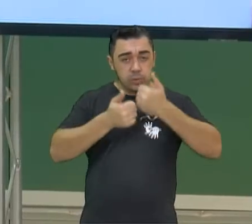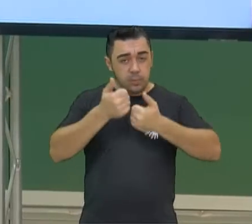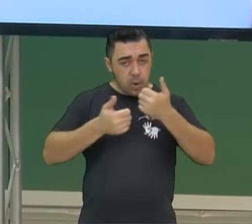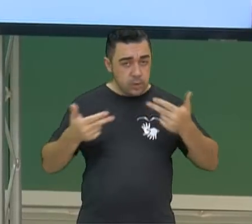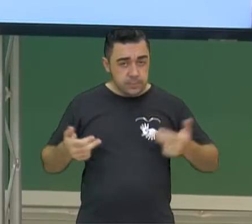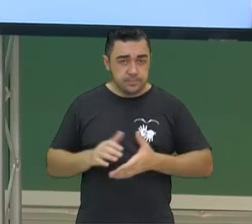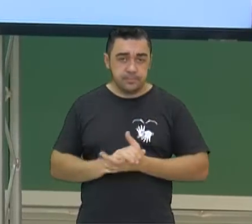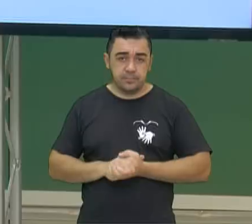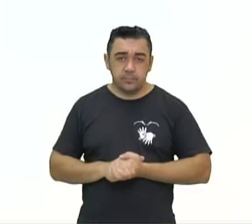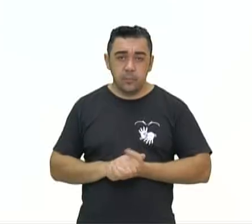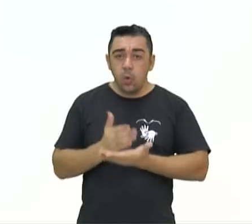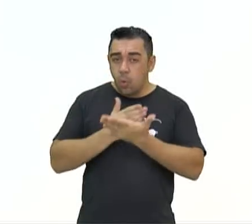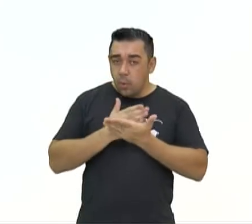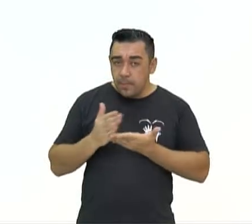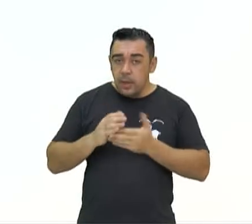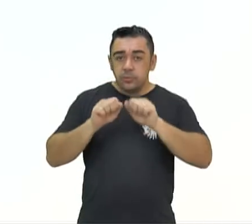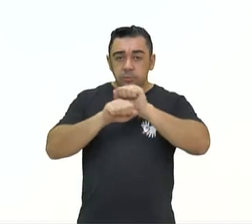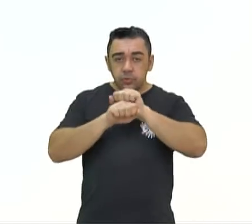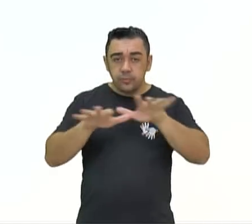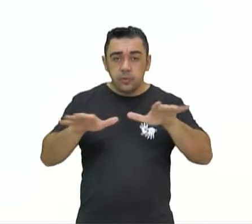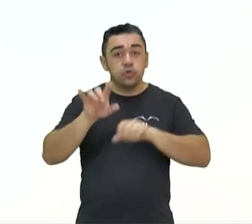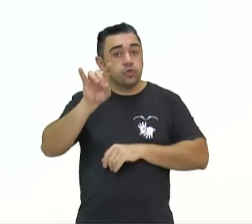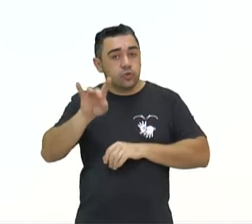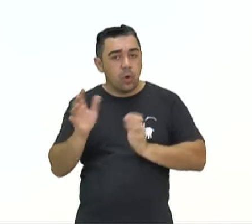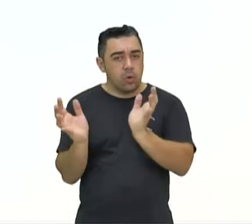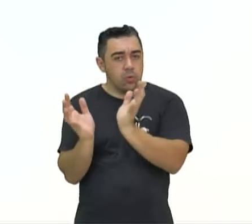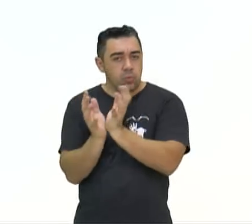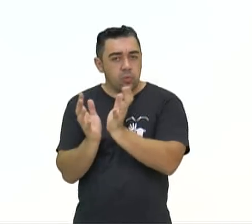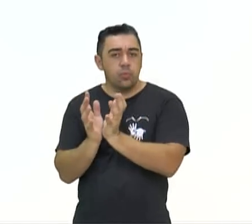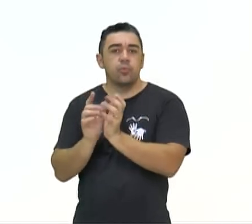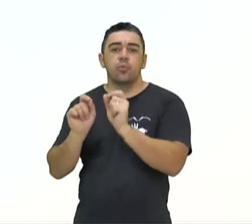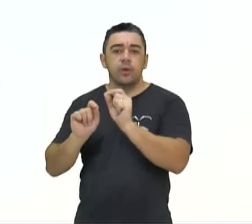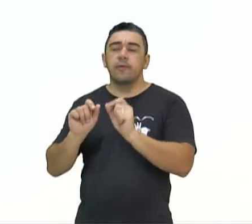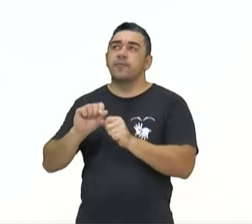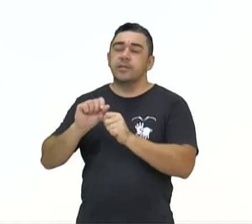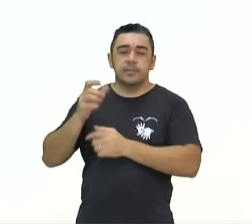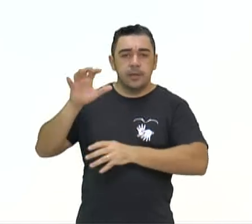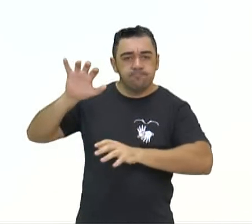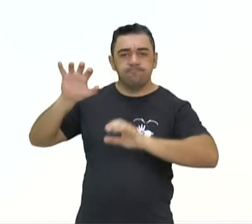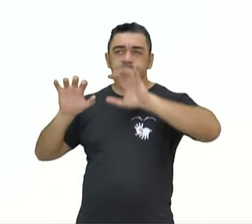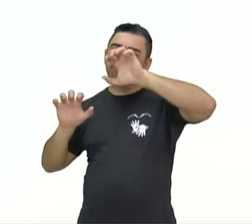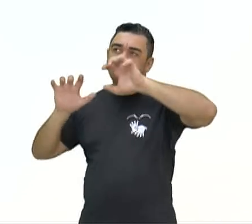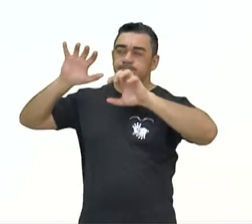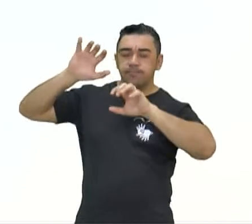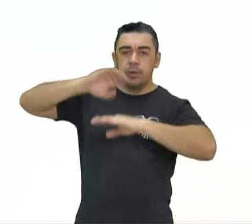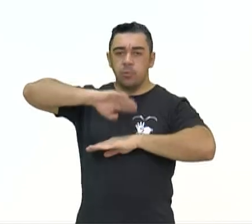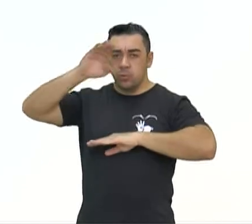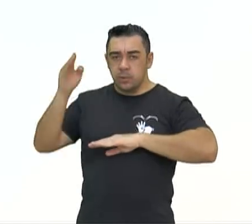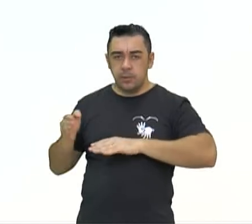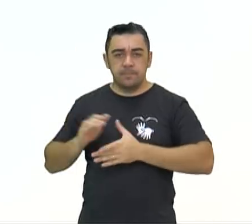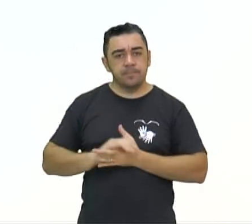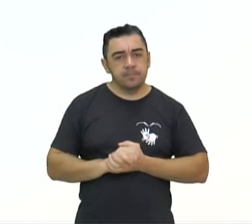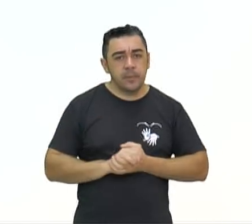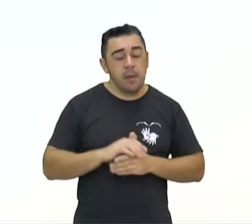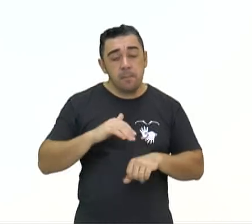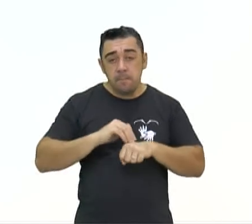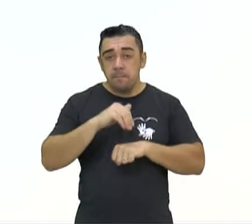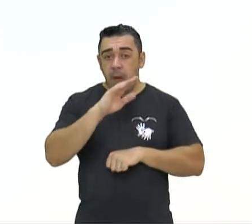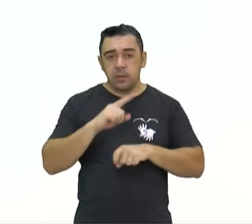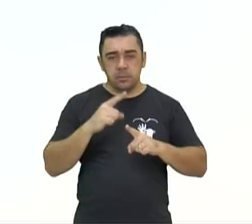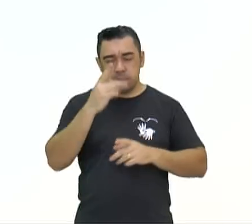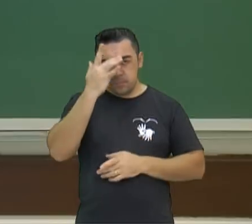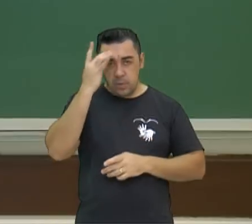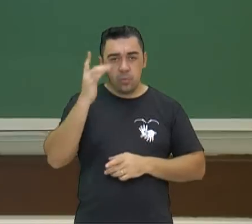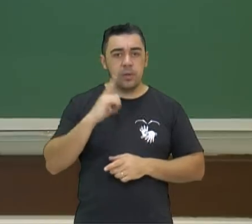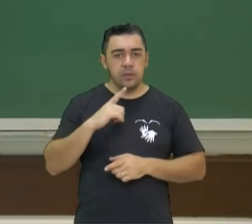Inicialmente, o esporte era difundido apenas entre os escaladores, mas, com o passar dos anos, mais pessoas aderiram à prática. E porque